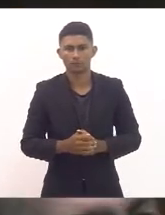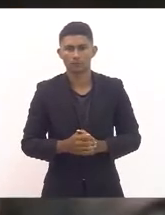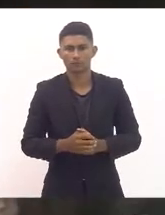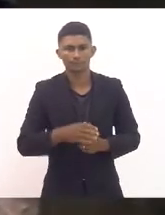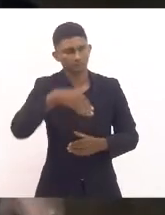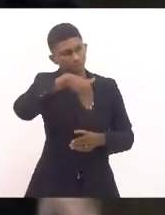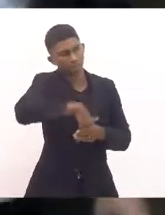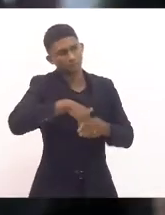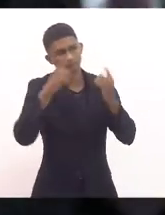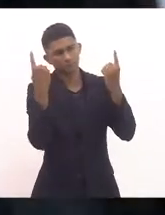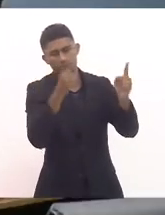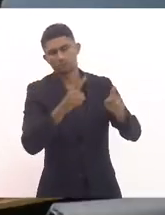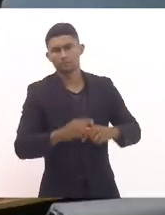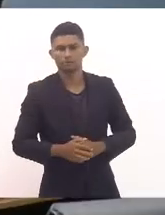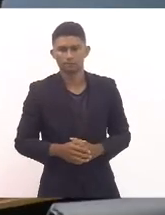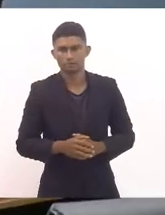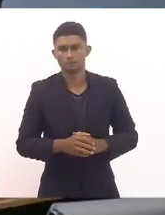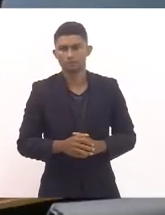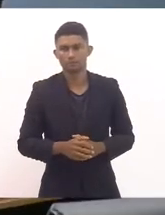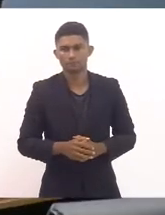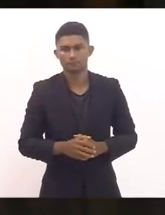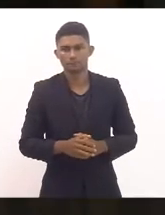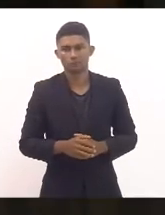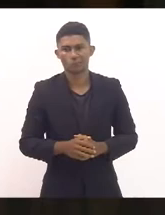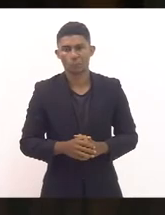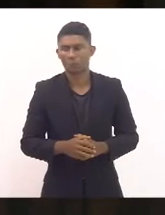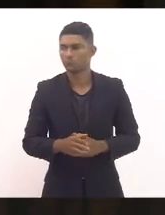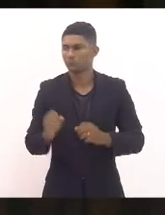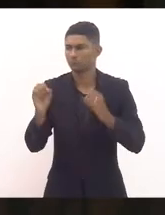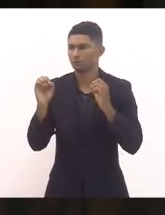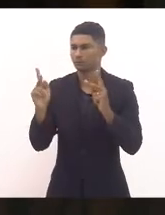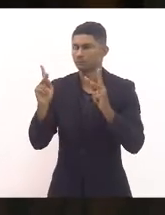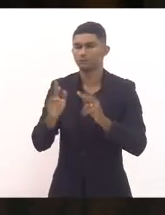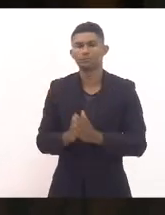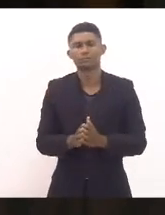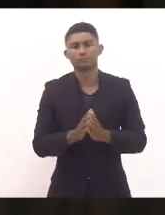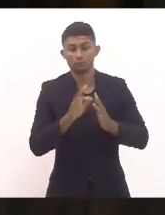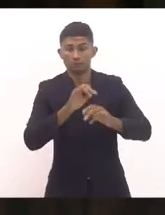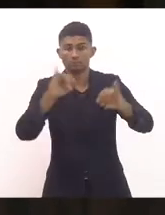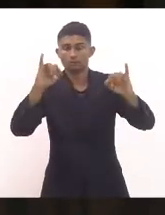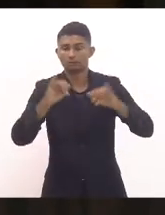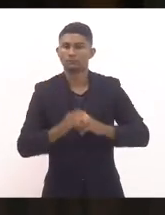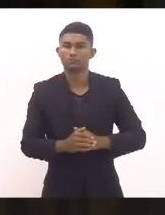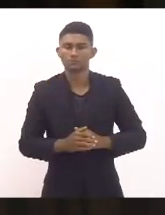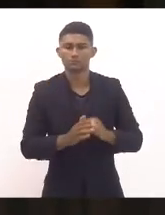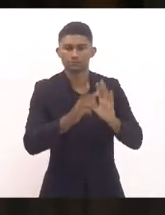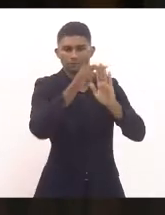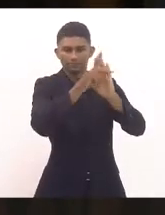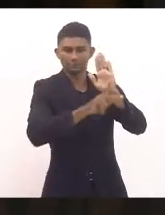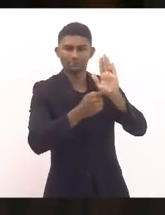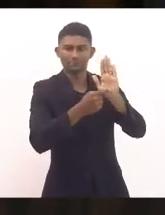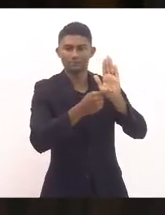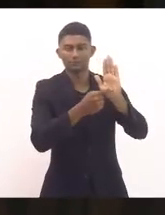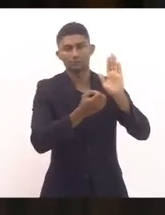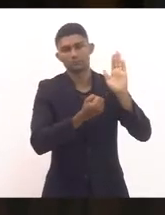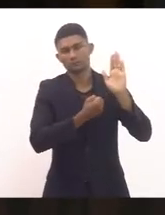Contrário, por favor. Deferido o pedido de Vossa Excelência. Anuncio. Projeto de resolução